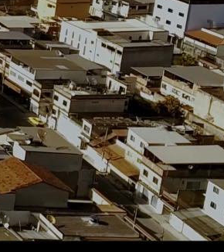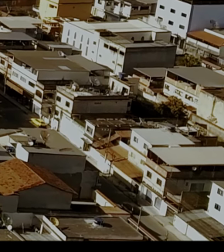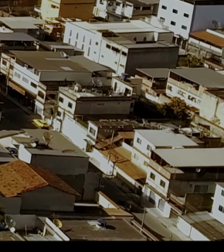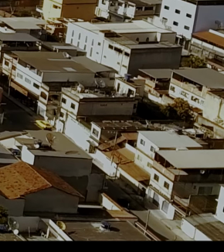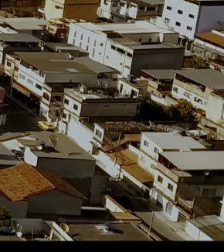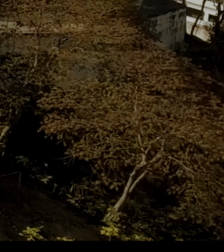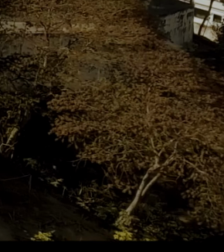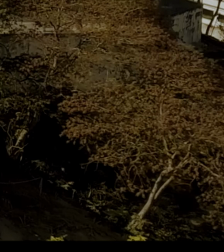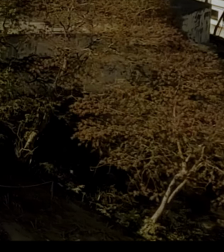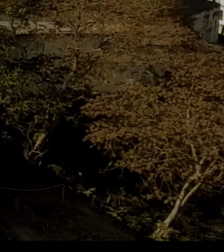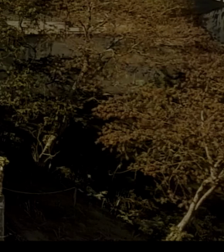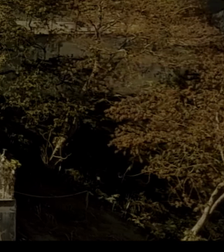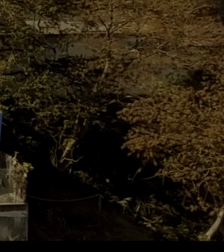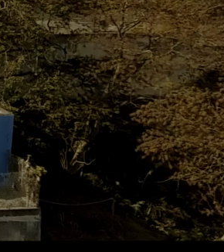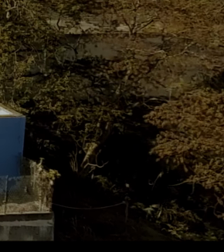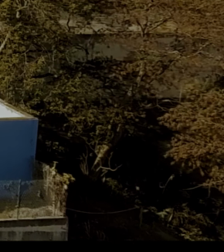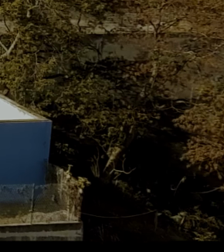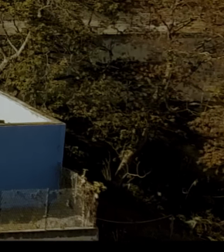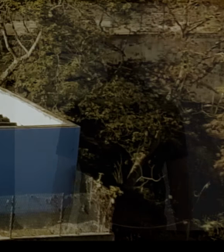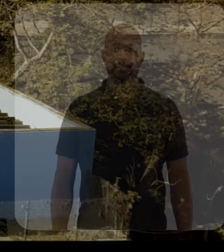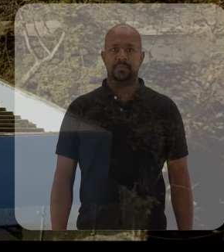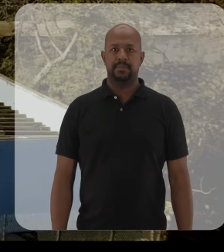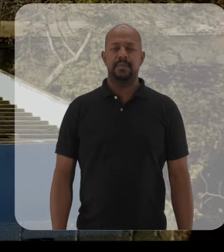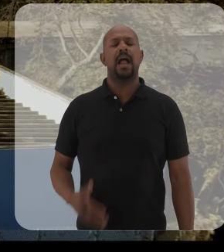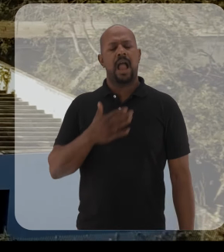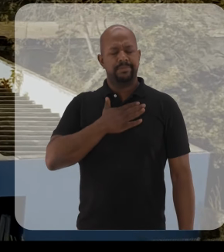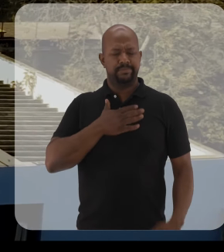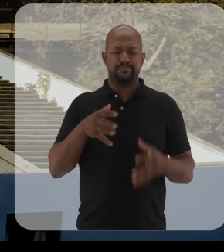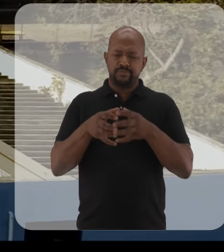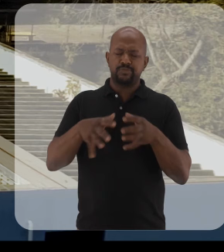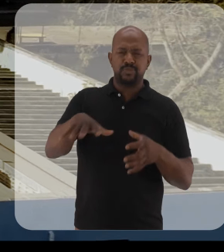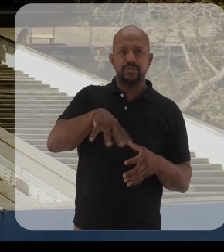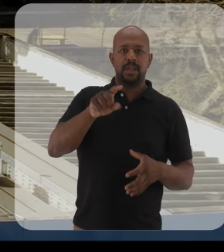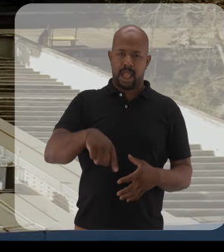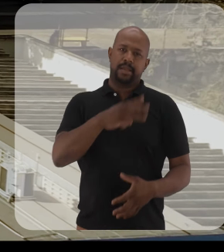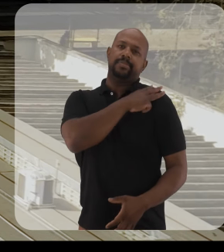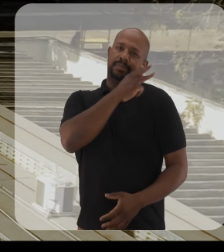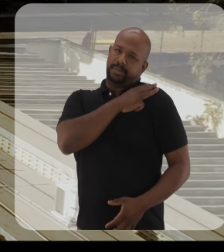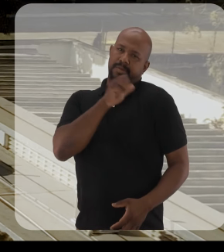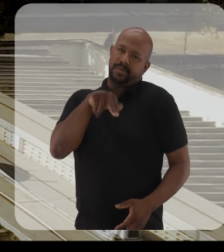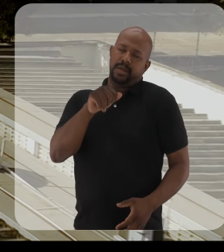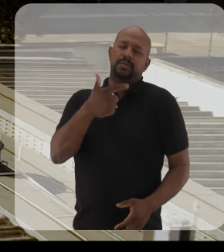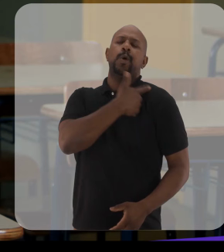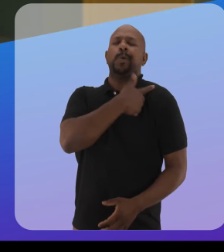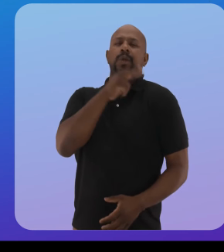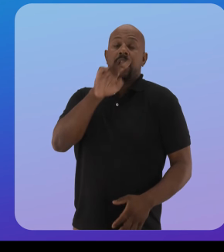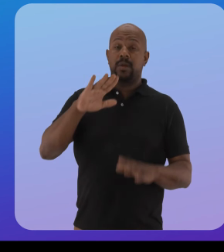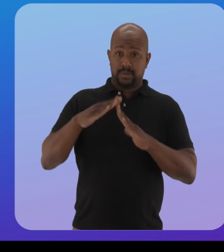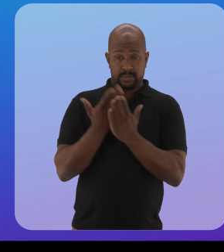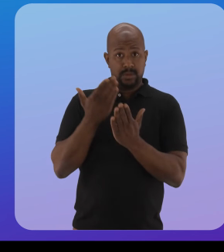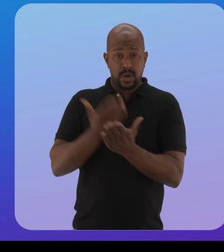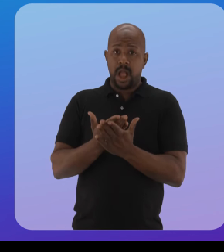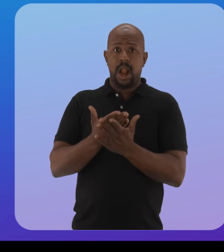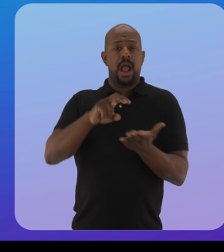Seixas, CIEP 493, professor Antonieta Salinas de Castro. As minhas turmas são turmas do terceiro ano do ensino médio, de uma